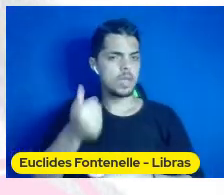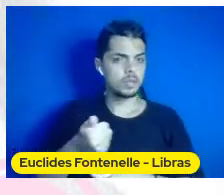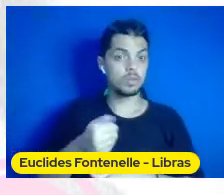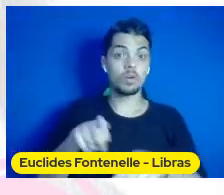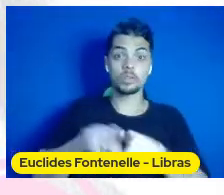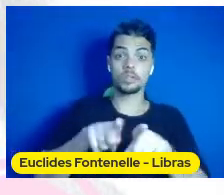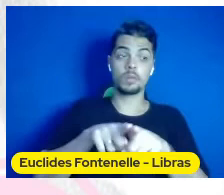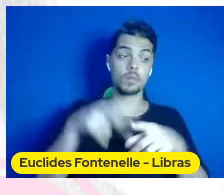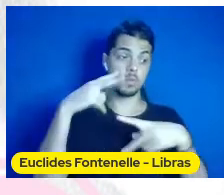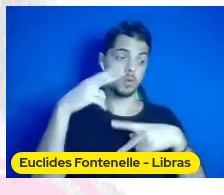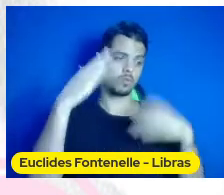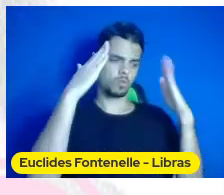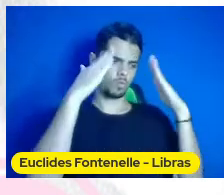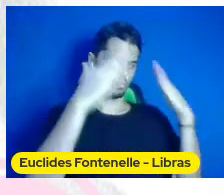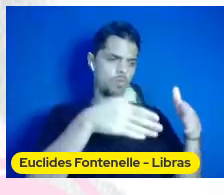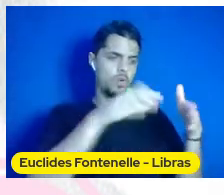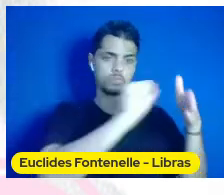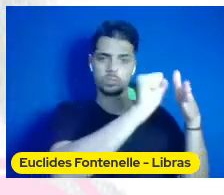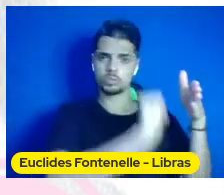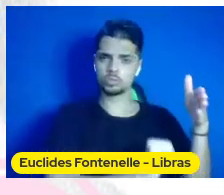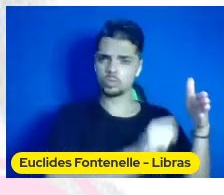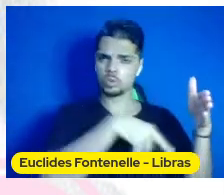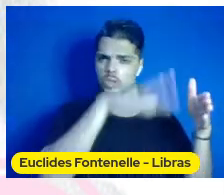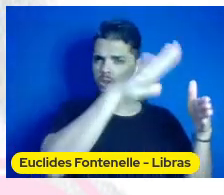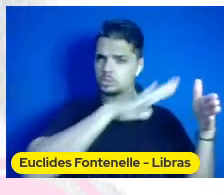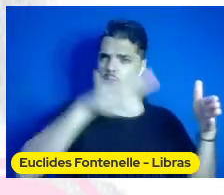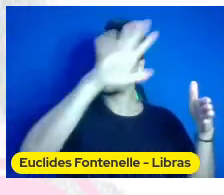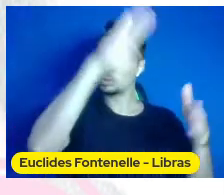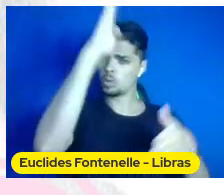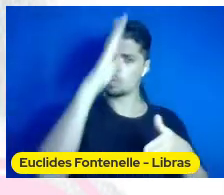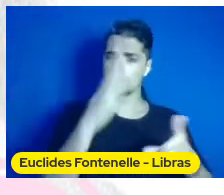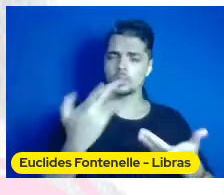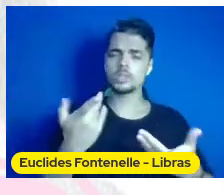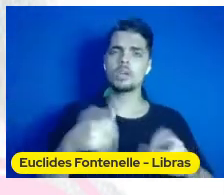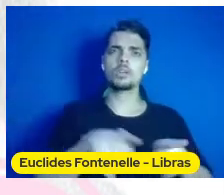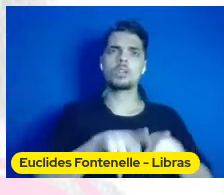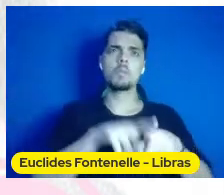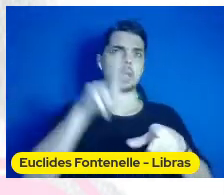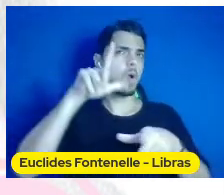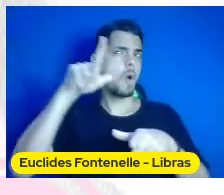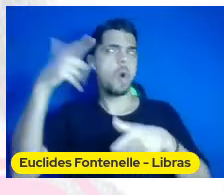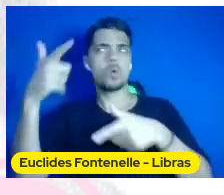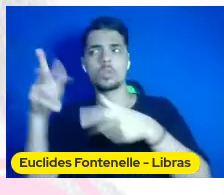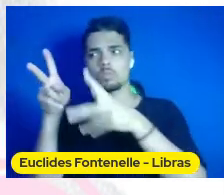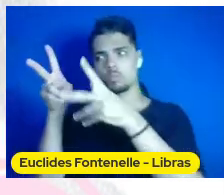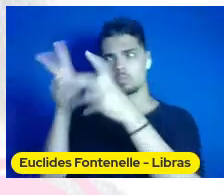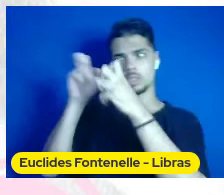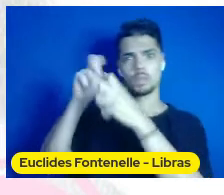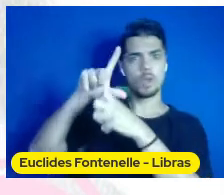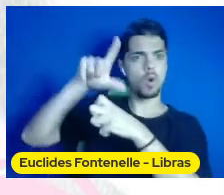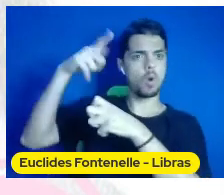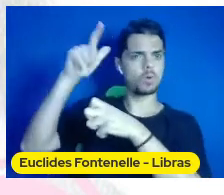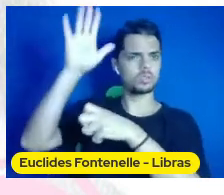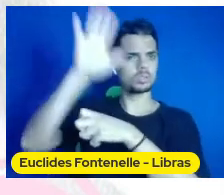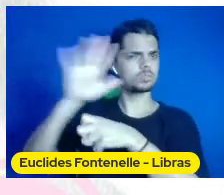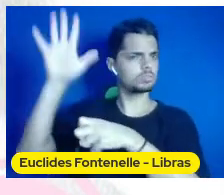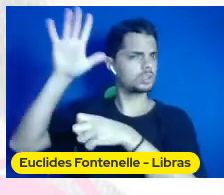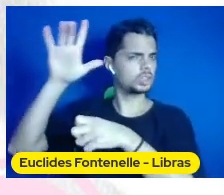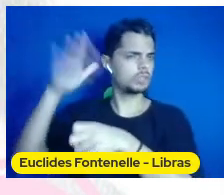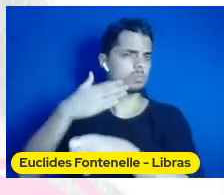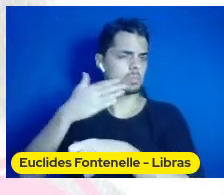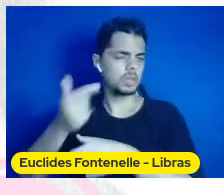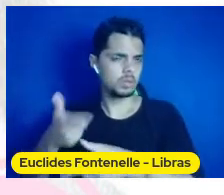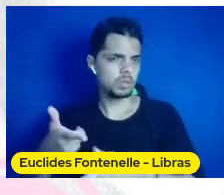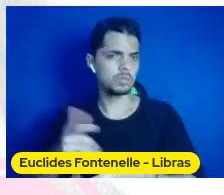apagando a participação tão importante de outras regiões. O nosso convidado é Antônio, natural